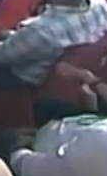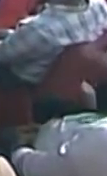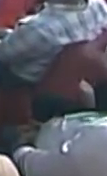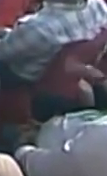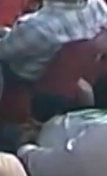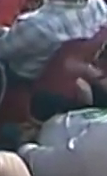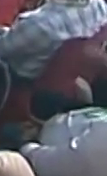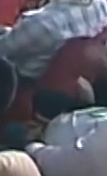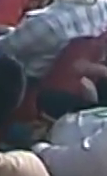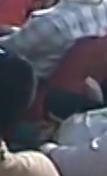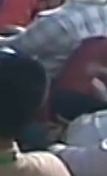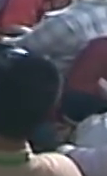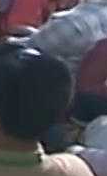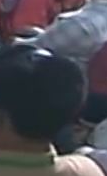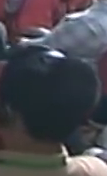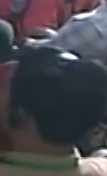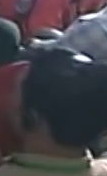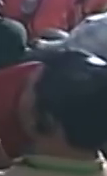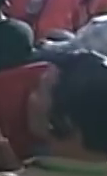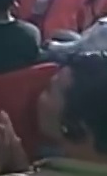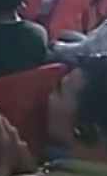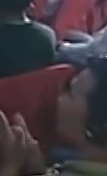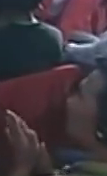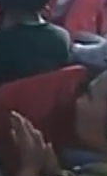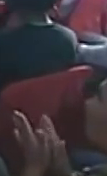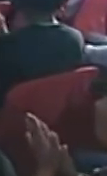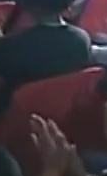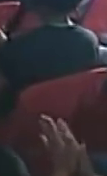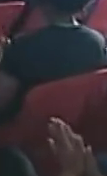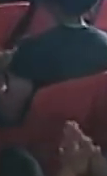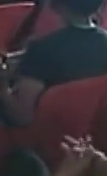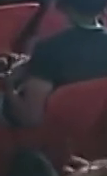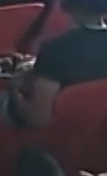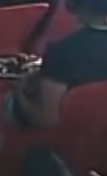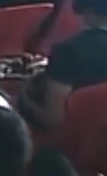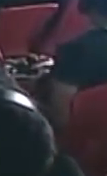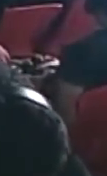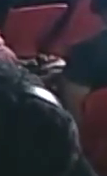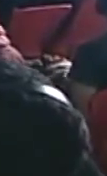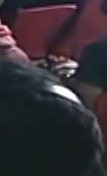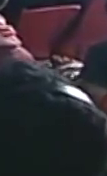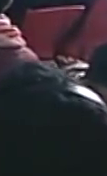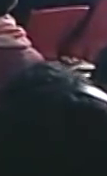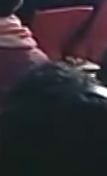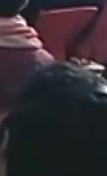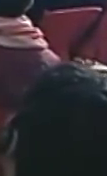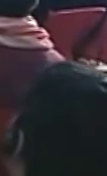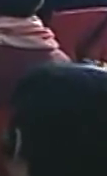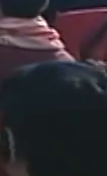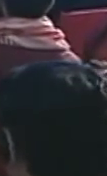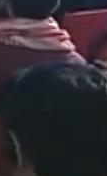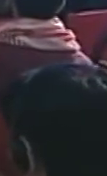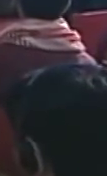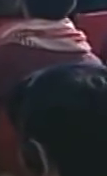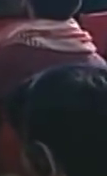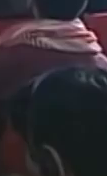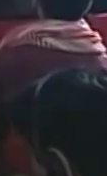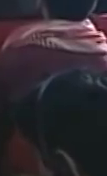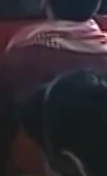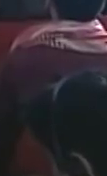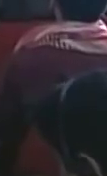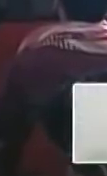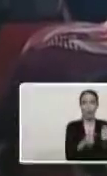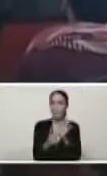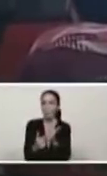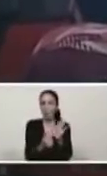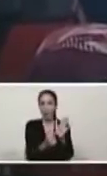mundo tem o direito de oprimir a outra nação. El señor, el presidente Nicolás Maduro